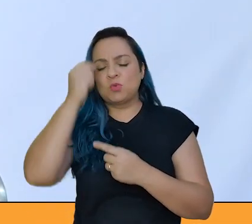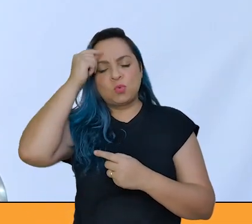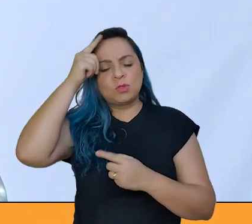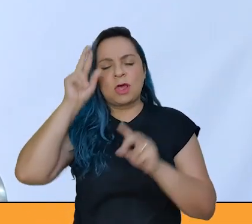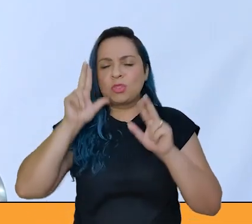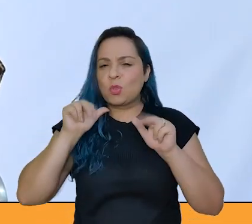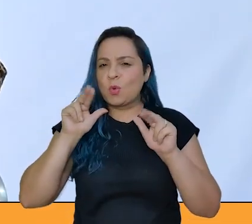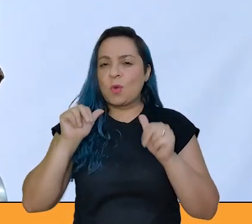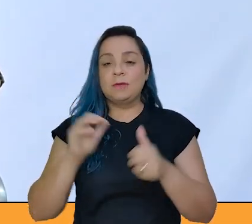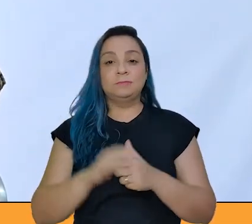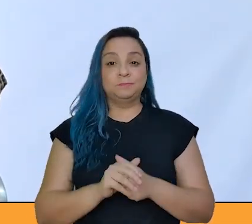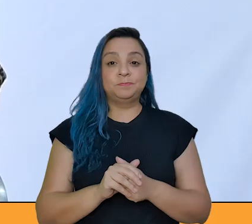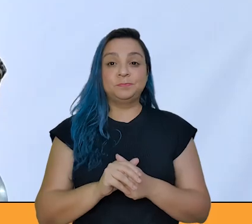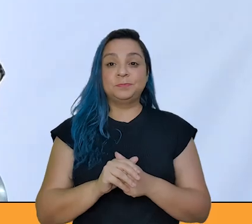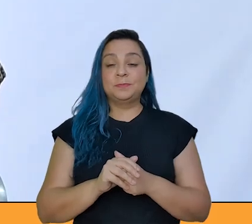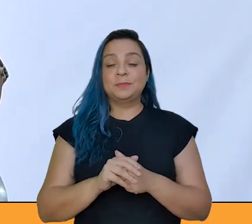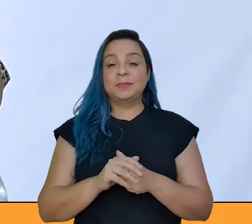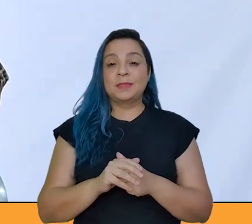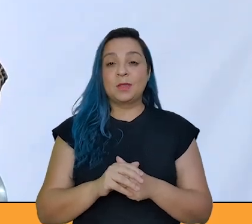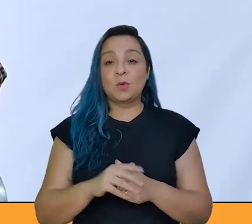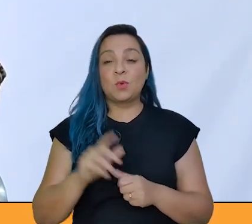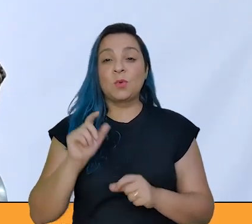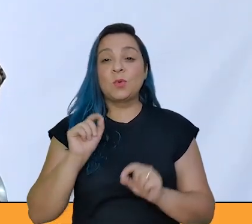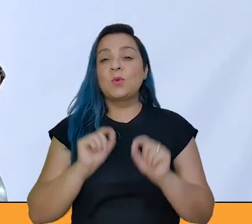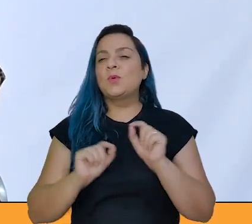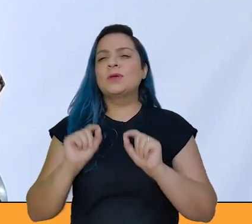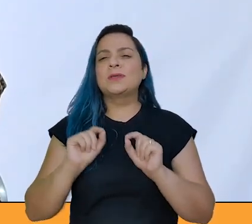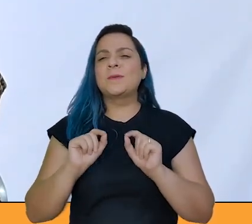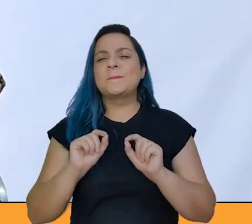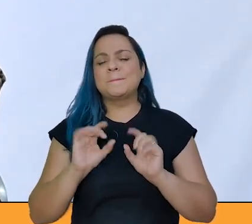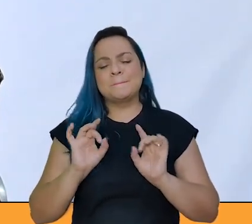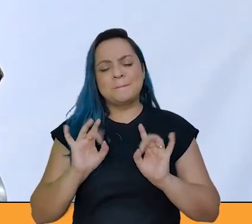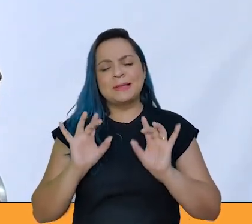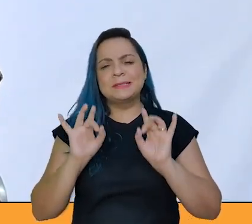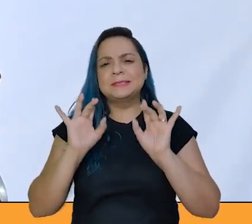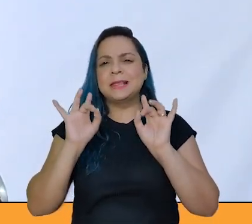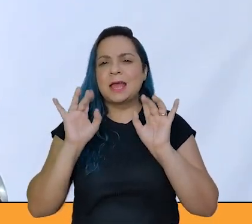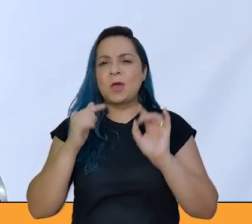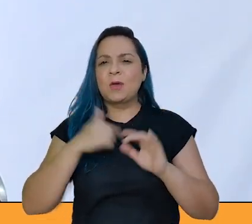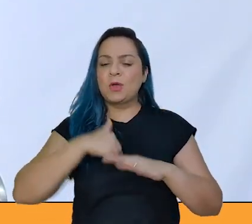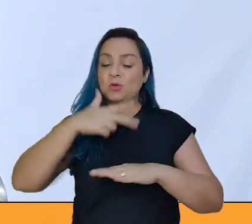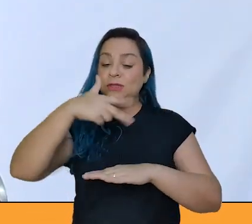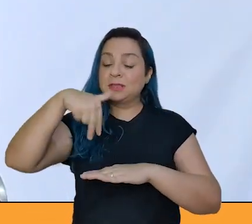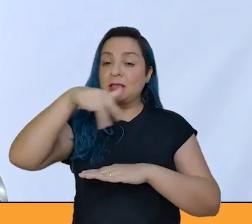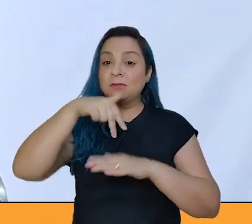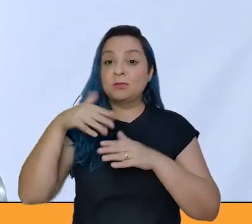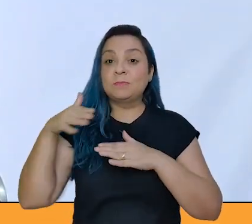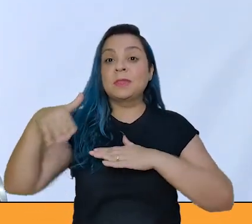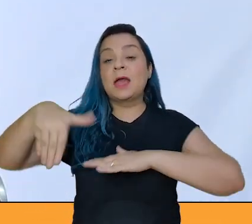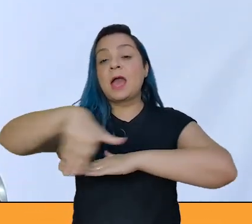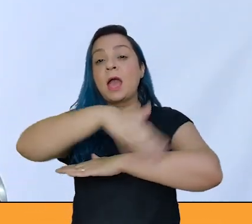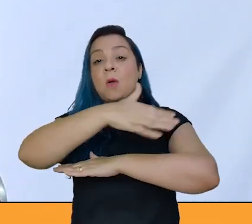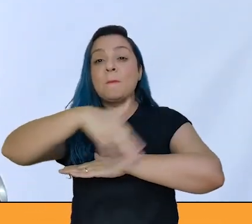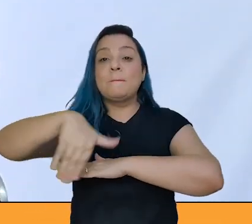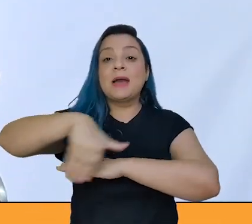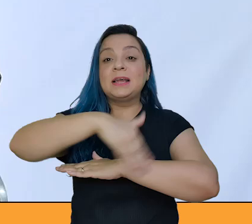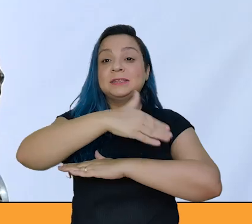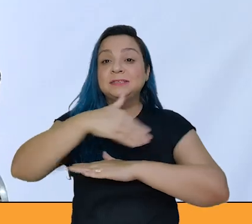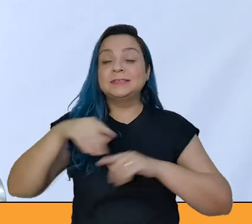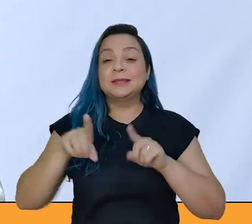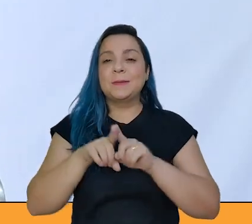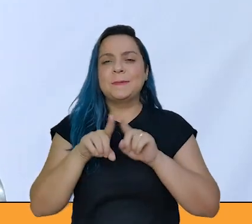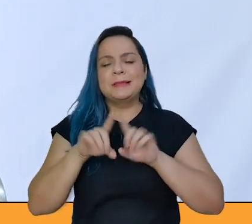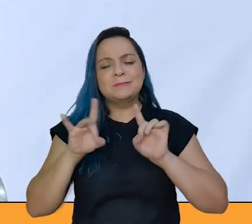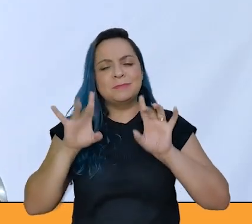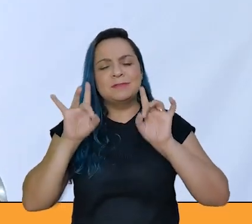culturais. Minha linguagem mais específica, direcionada na dança, são as danças urbanas, e